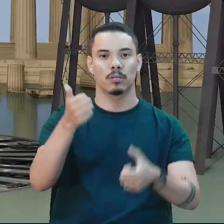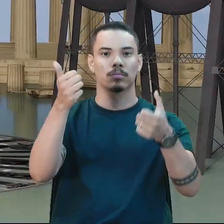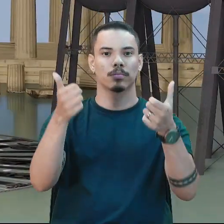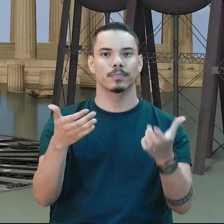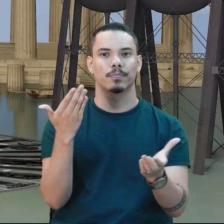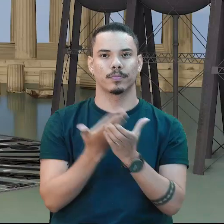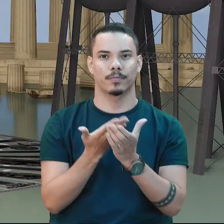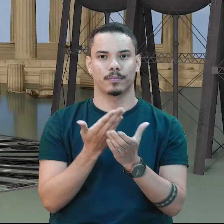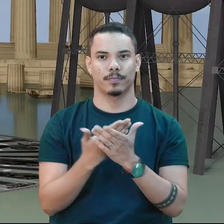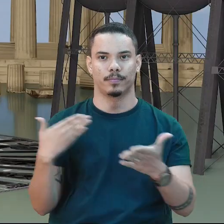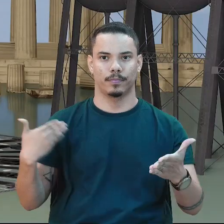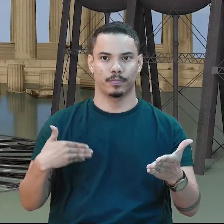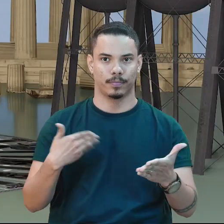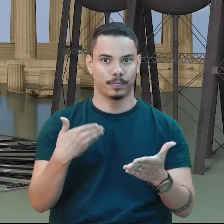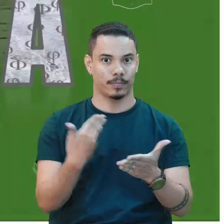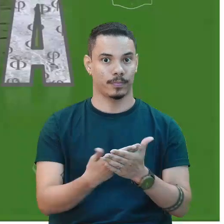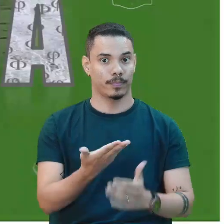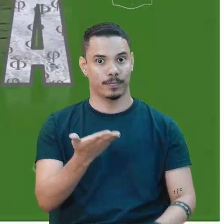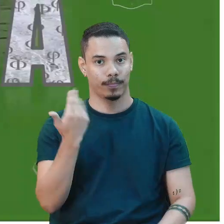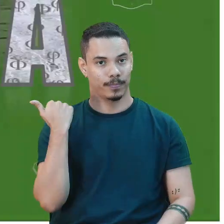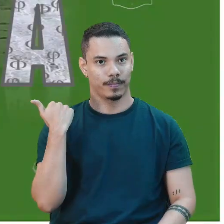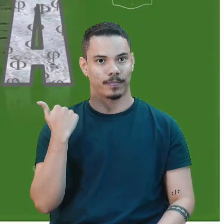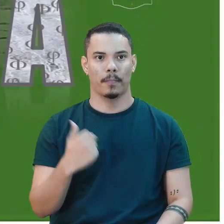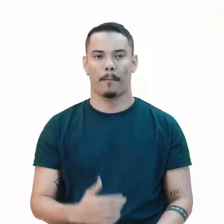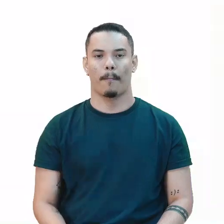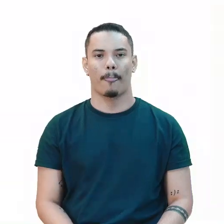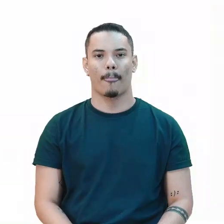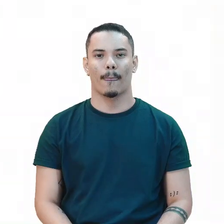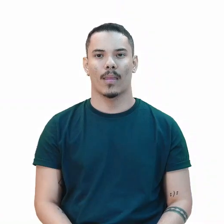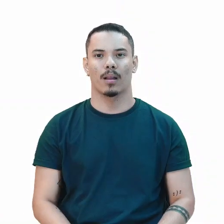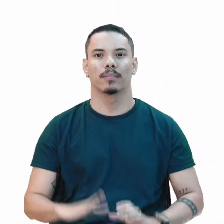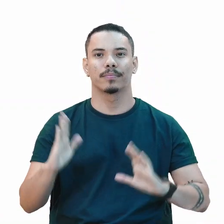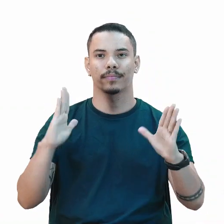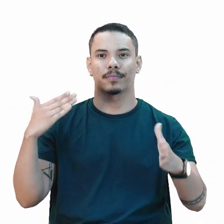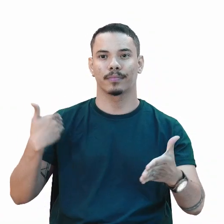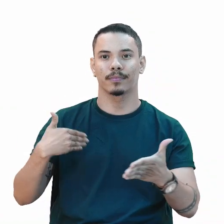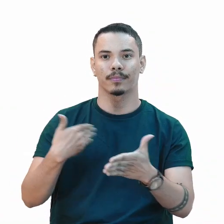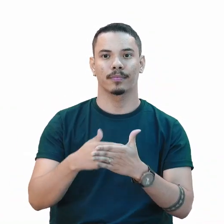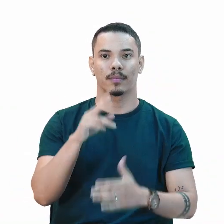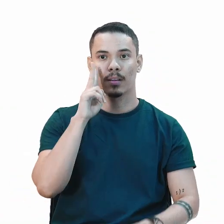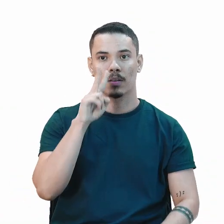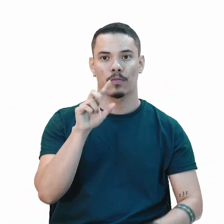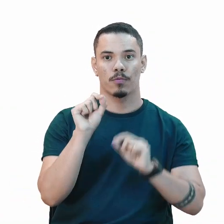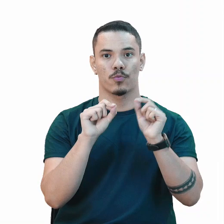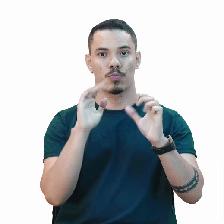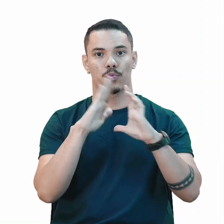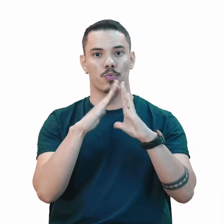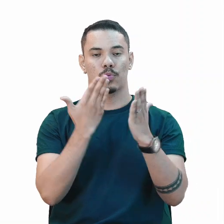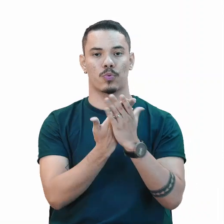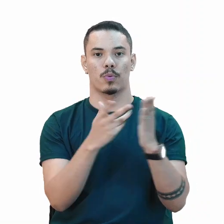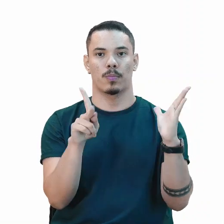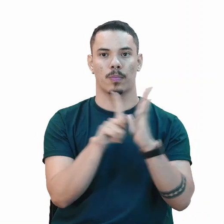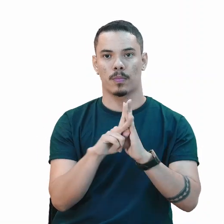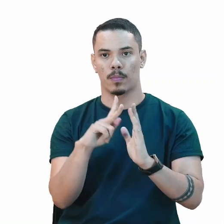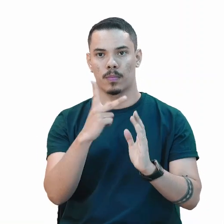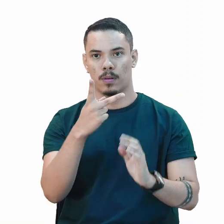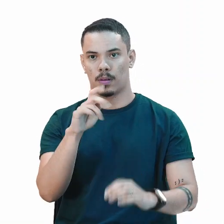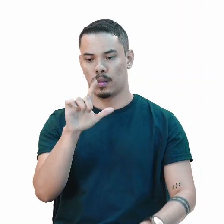Vamos lá, então? E durante a aula vimos o seguinte, sobre as escolas helenísticas